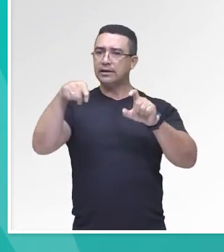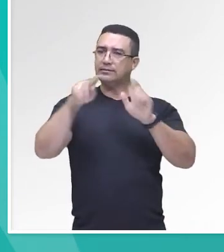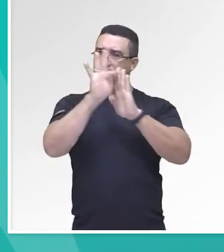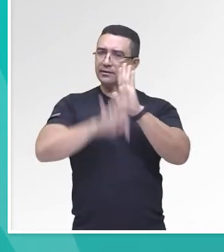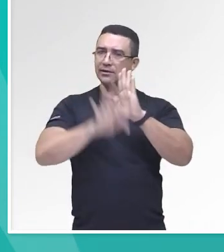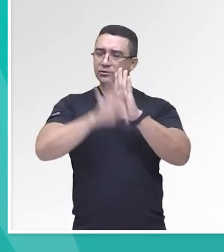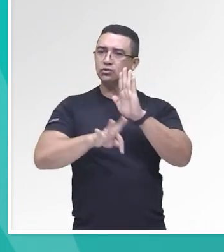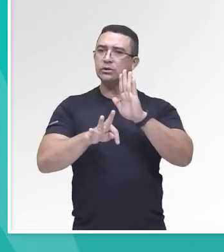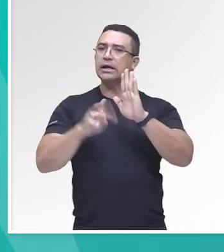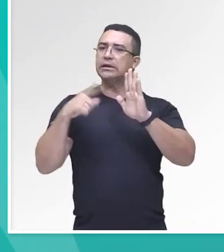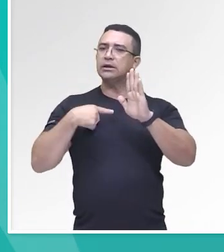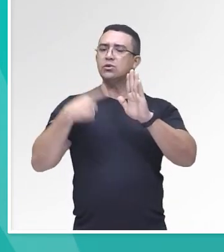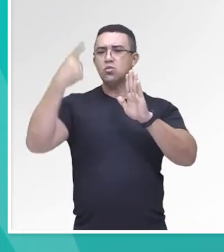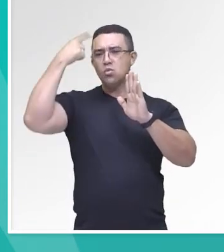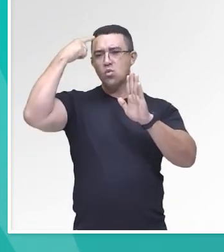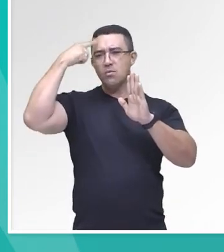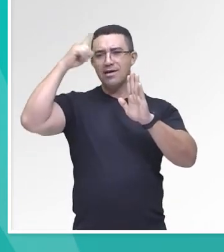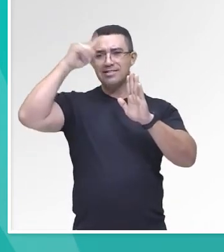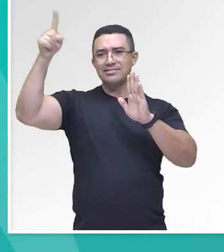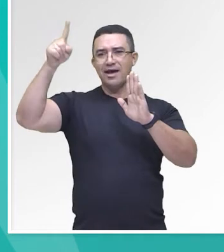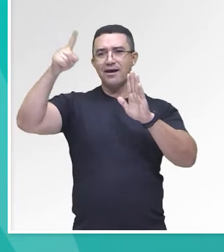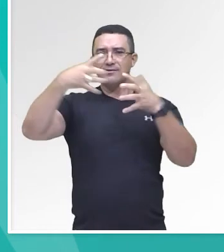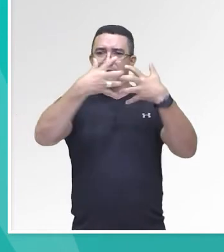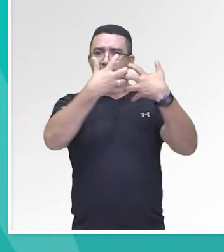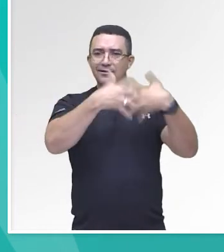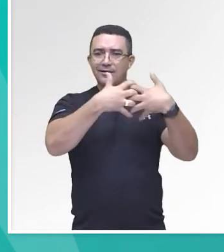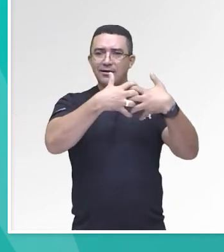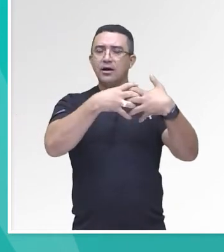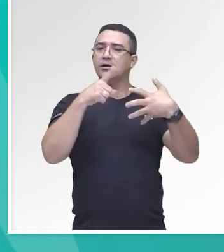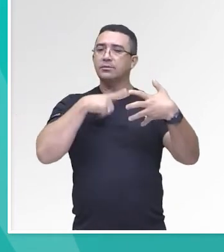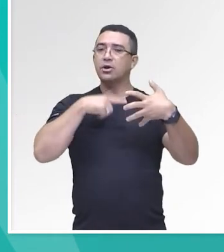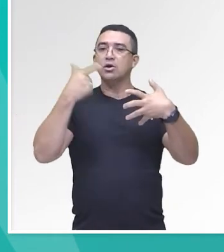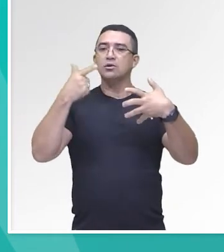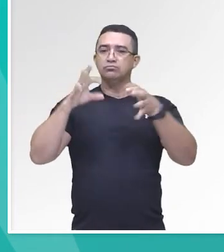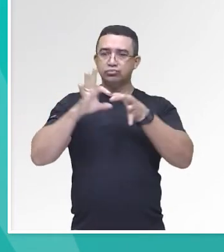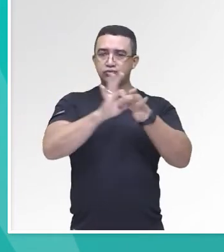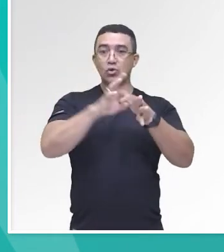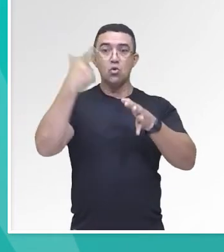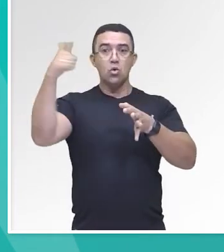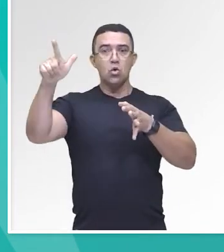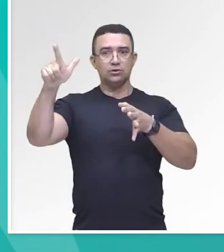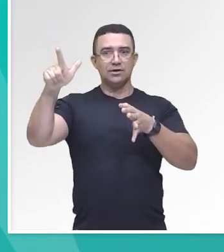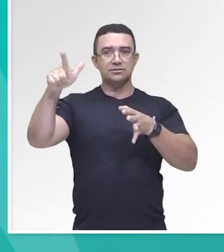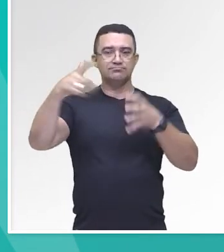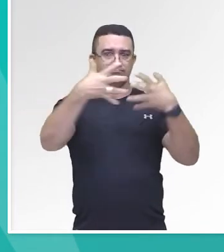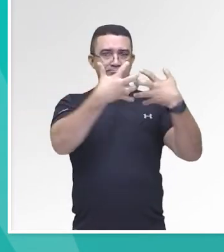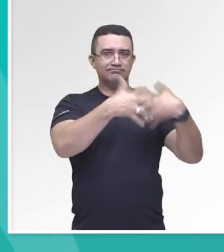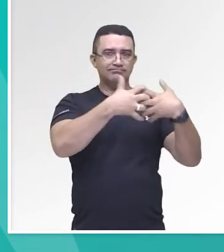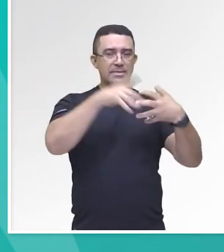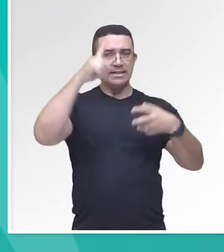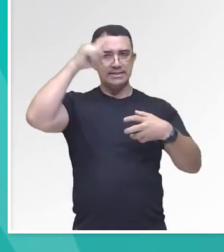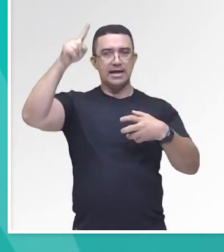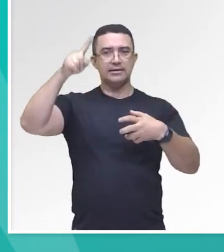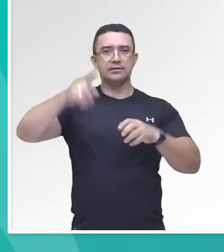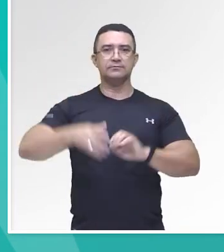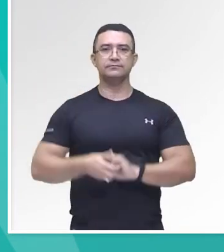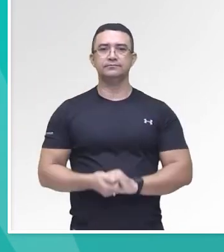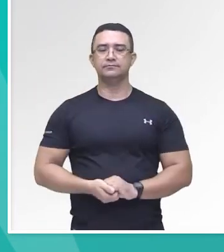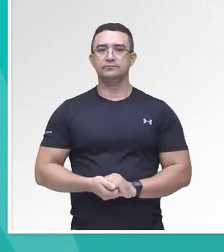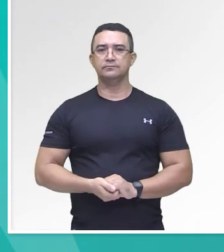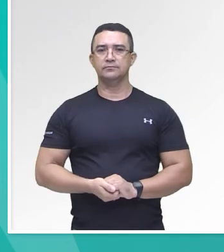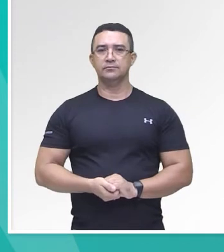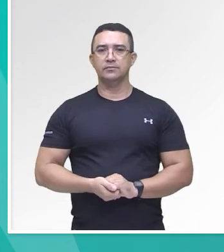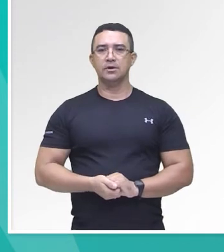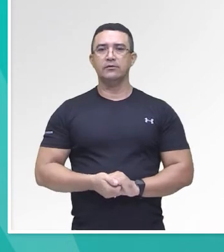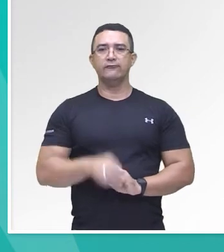ideia principal, a qual se ligam ideias secundárias. Então, a gente sempre recomenda isso, que ao